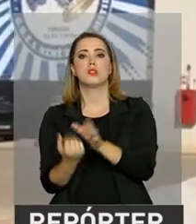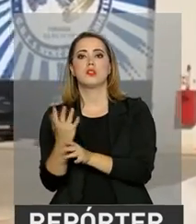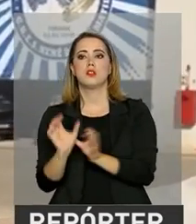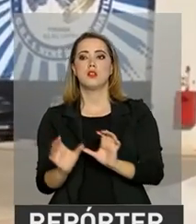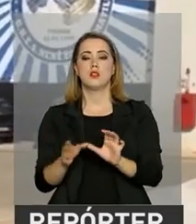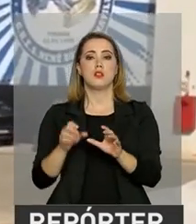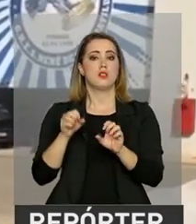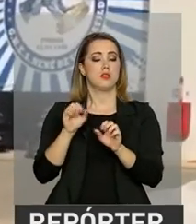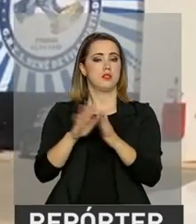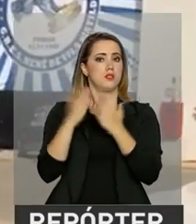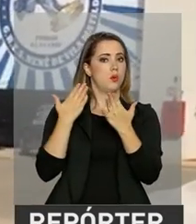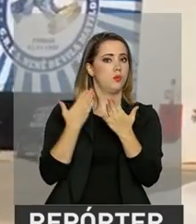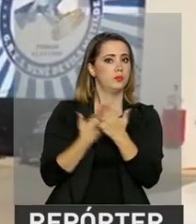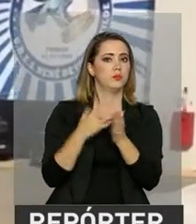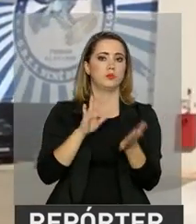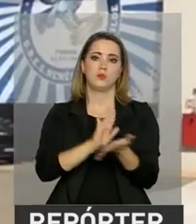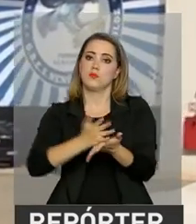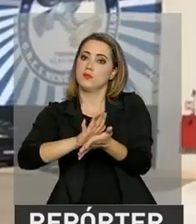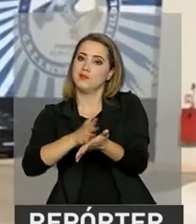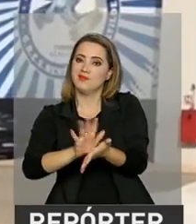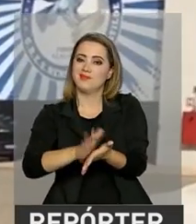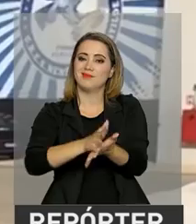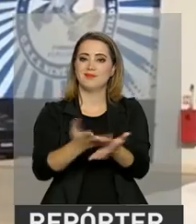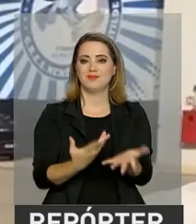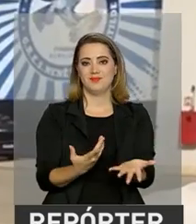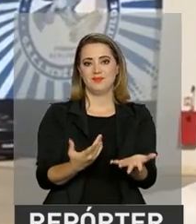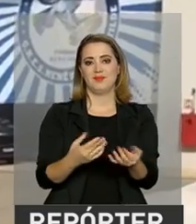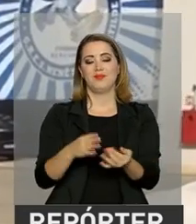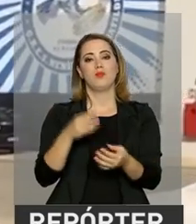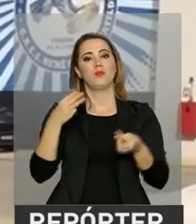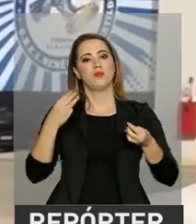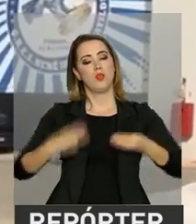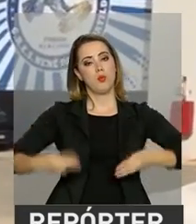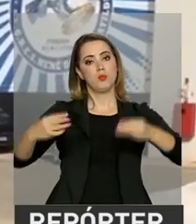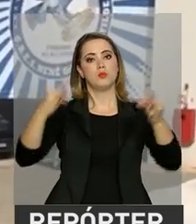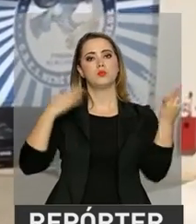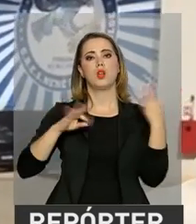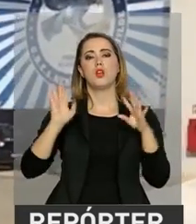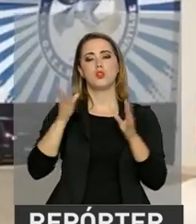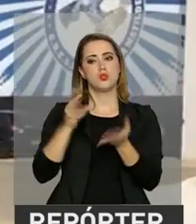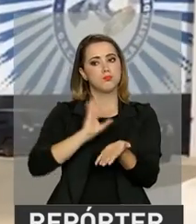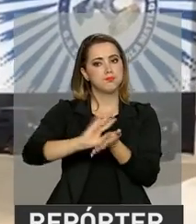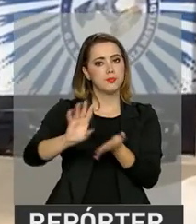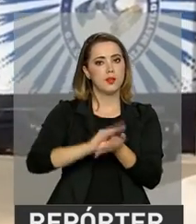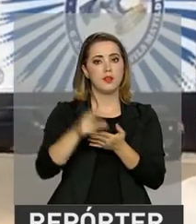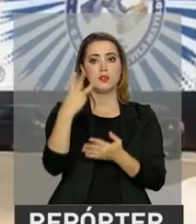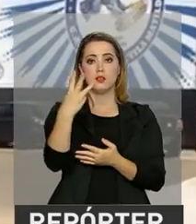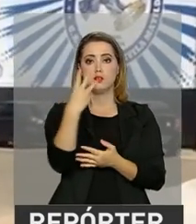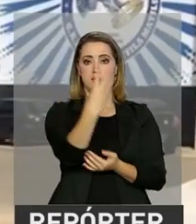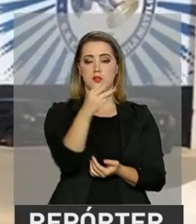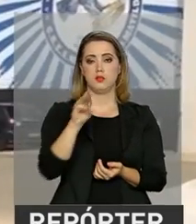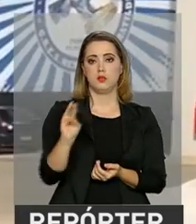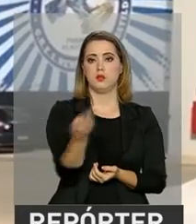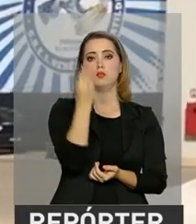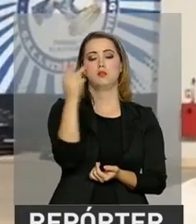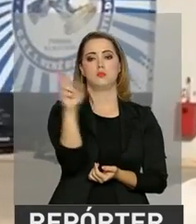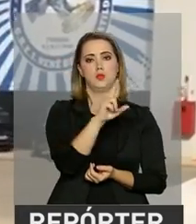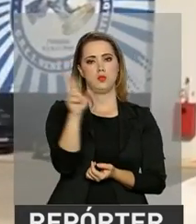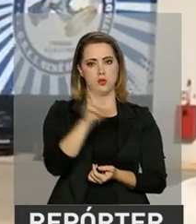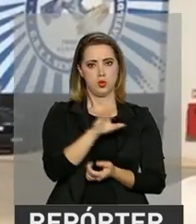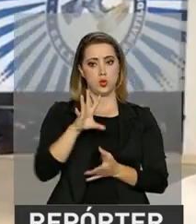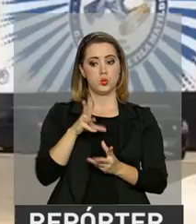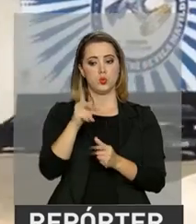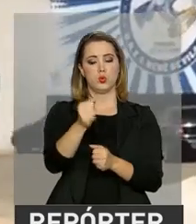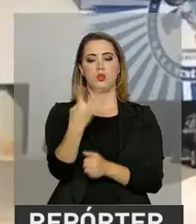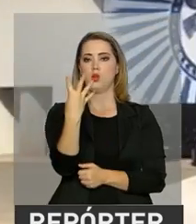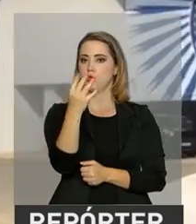grupo especial do carnaval de São Paulo o Ministério do Turismo já repassou R 33 milhões deais de um total de 40 milhões